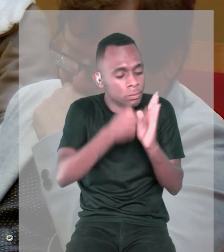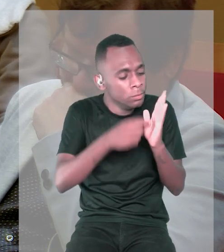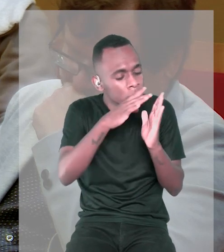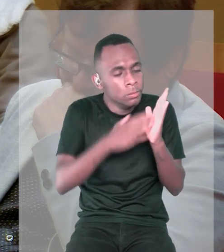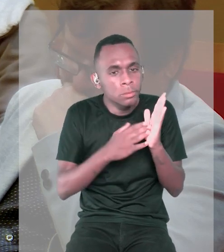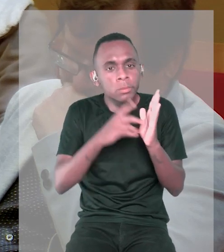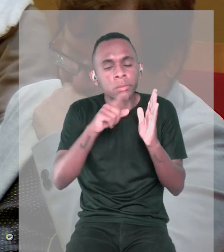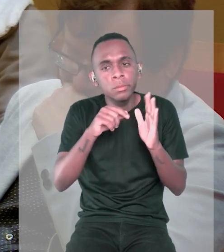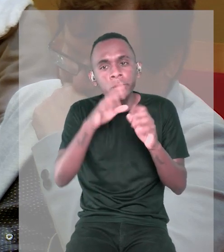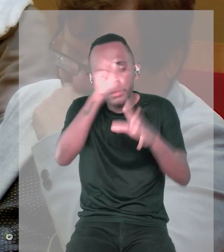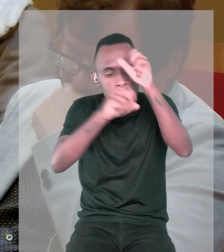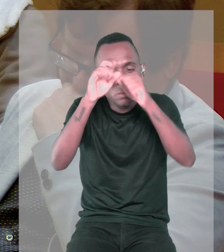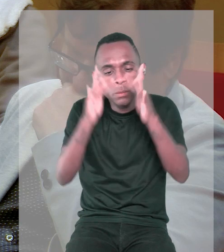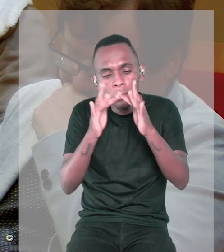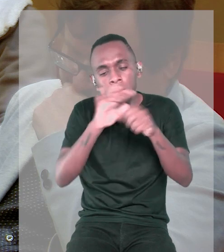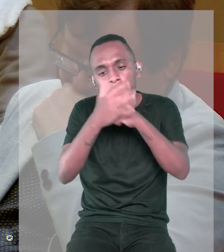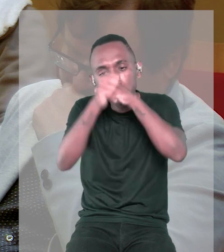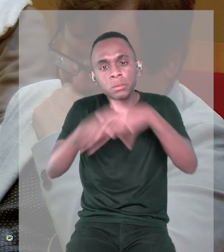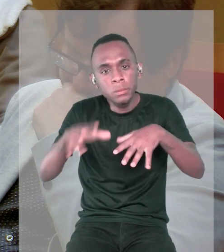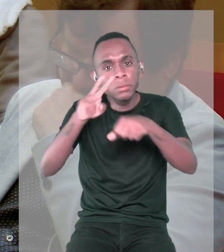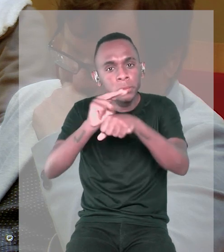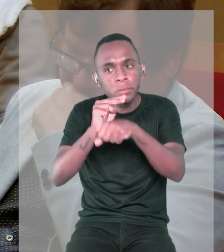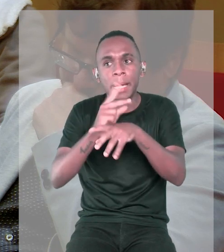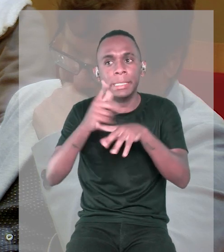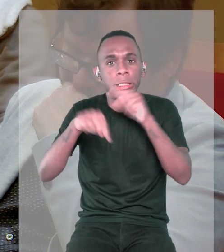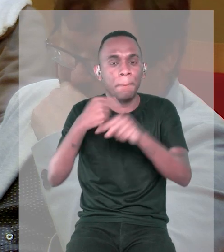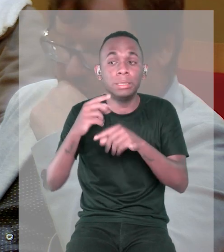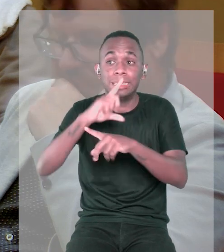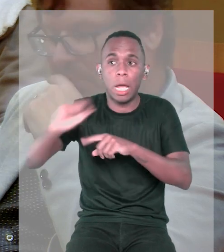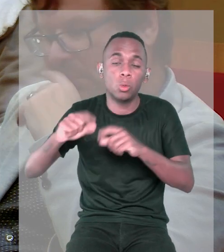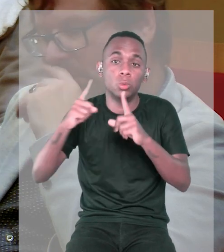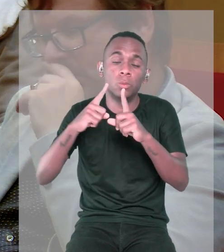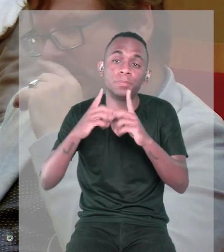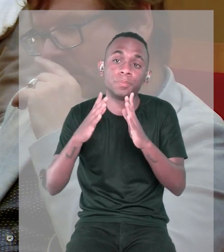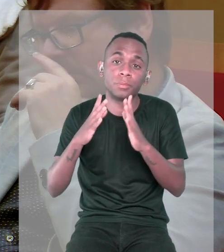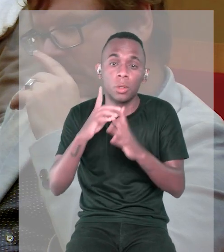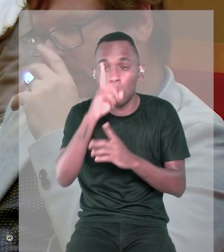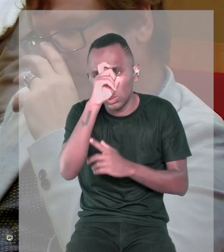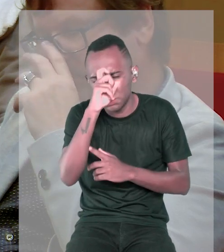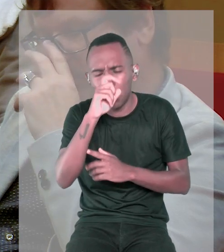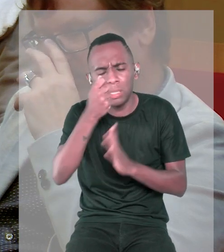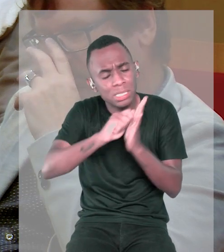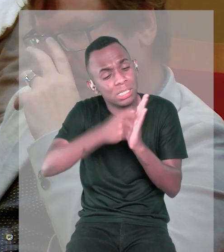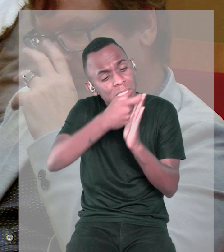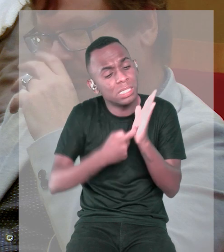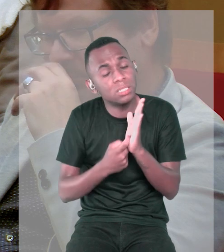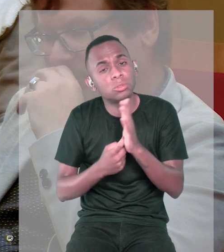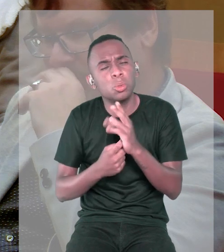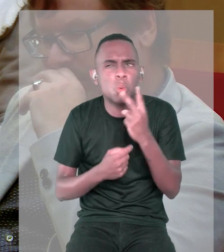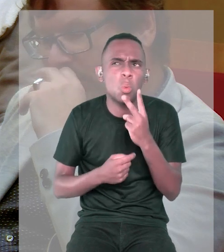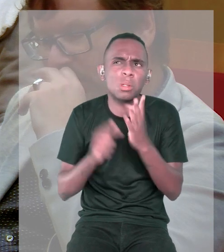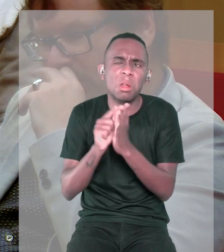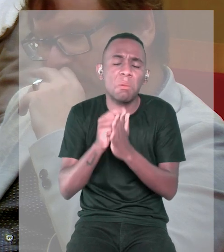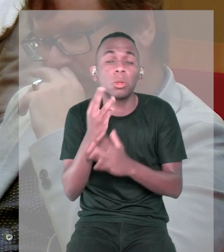estou me referindo, que se chama Aprendendo com o Vírus, é um ensaio mais longo, mas logo no começo da pandemia, quando ele saiu do hospital, ele escreveu um pequeno ensaio de cerca de 2, 3